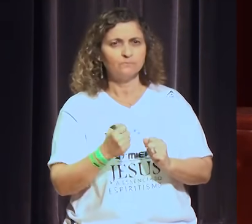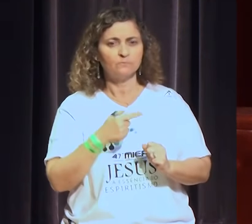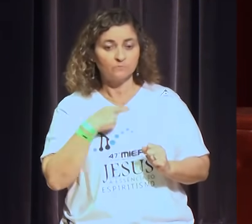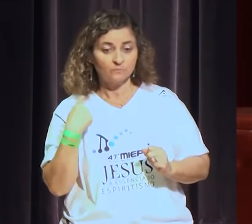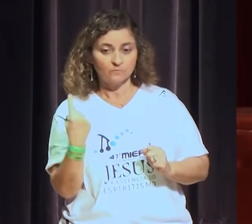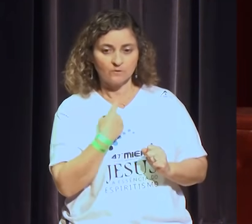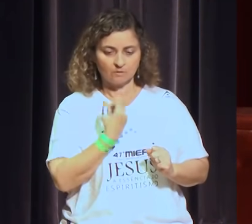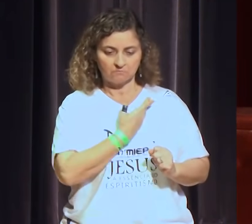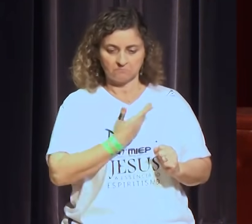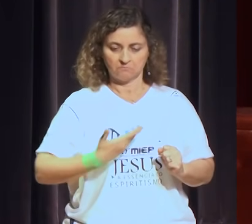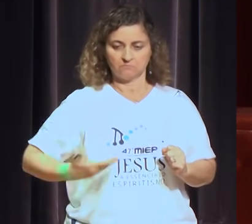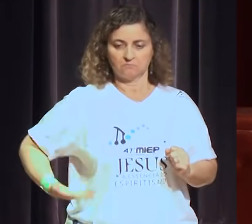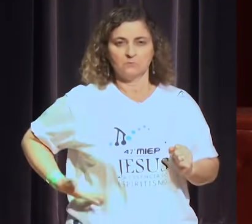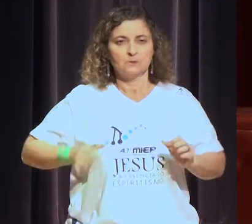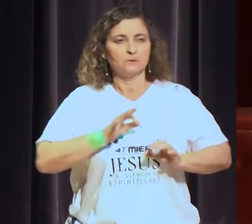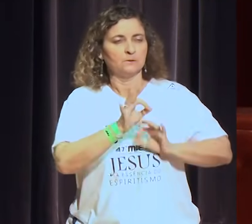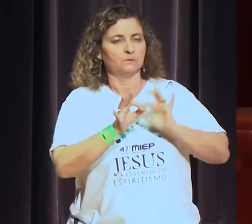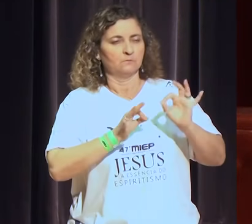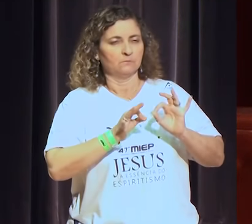Não, pode ir tranquilo,